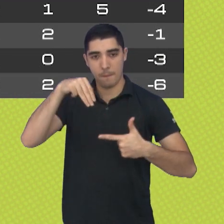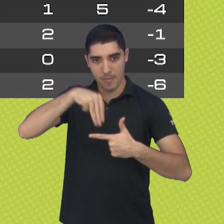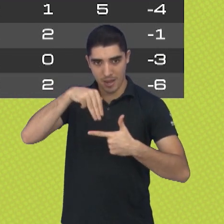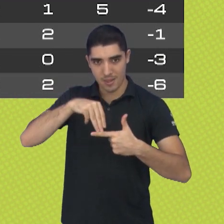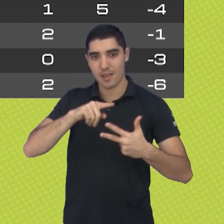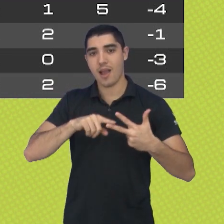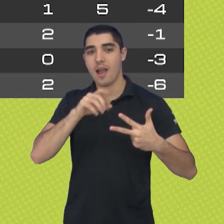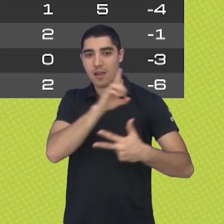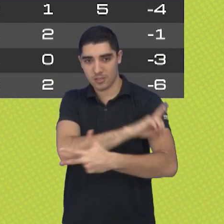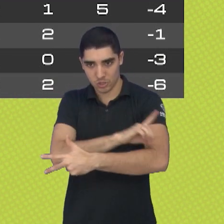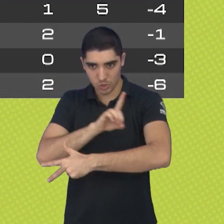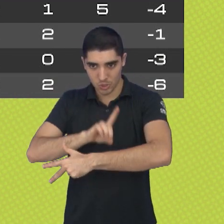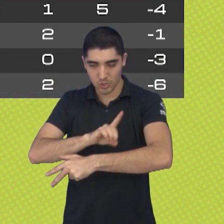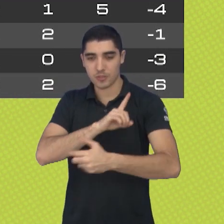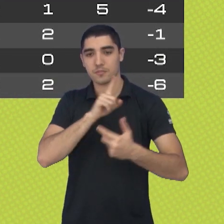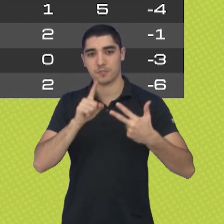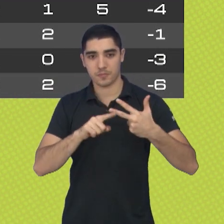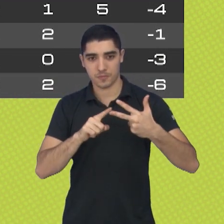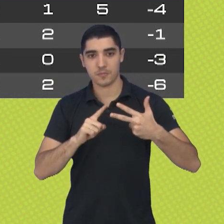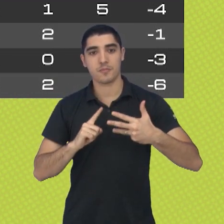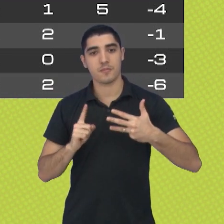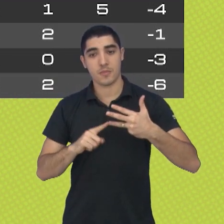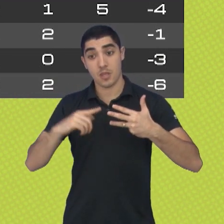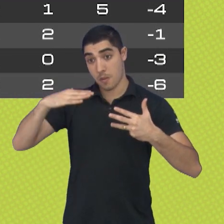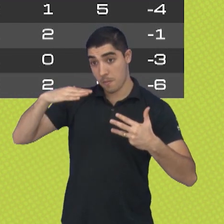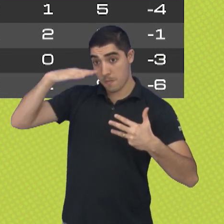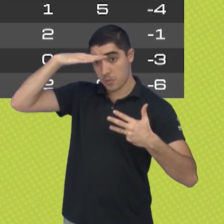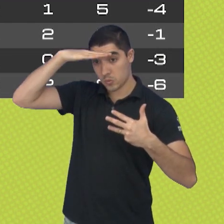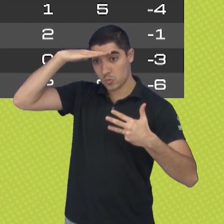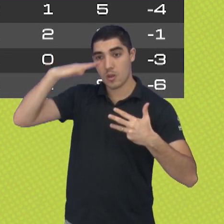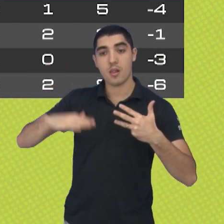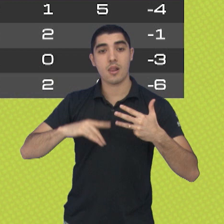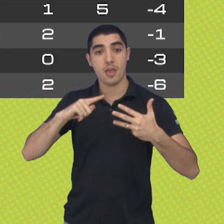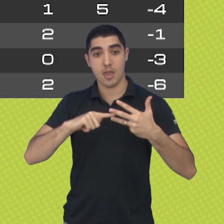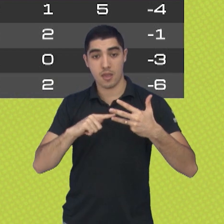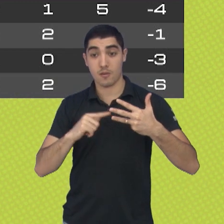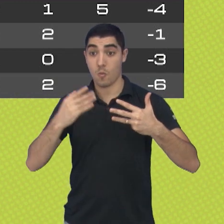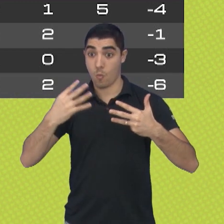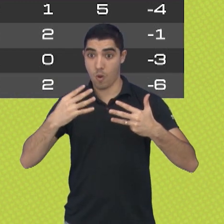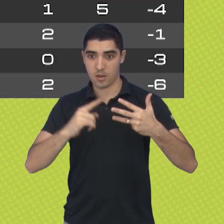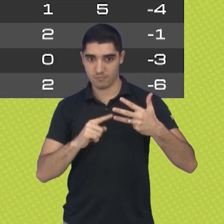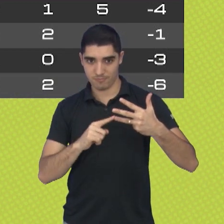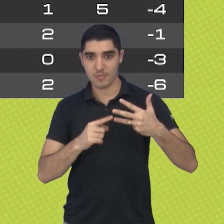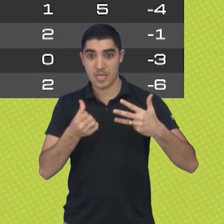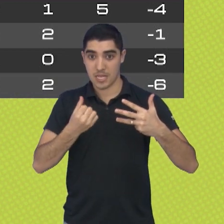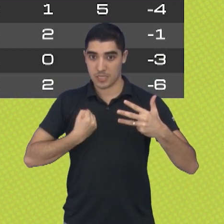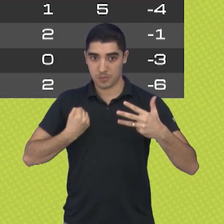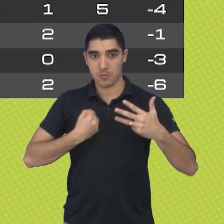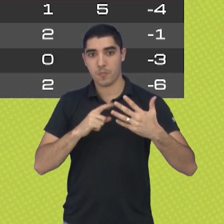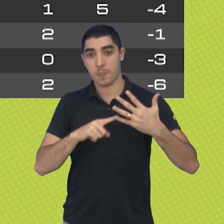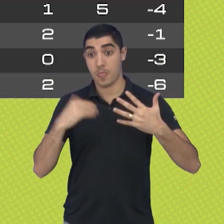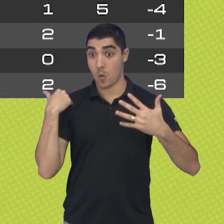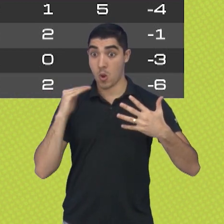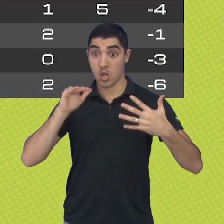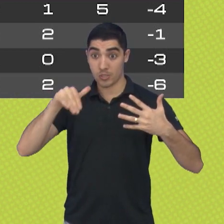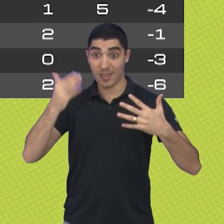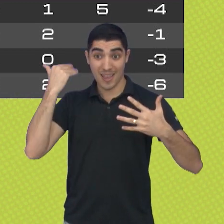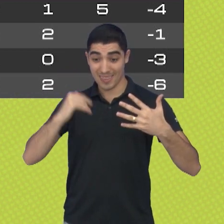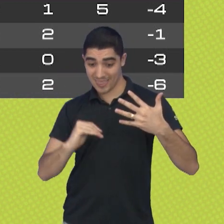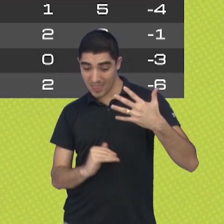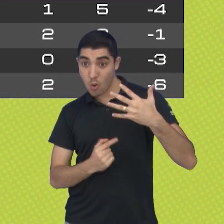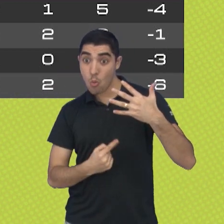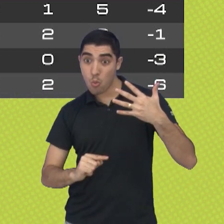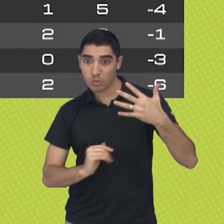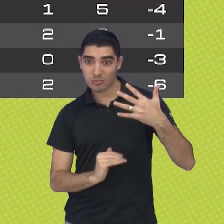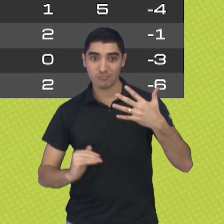Água Santa, repito, próximo adversário do São José. Pouso Alegre caiu para a 4ª posição com 6. Costa Rica deu um salto, saiu da lanterna